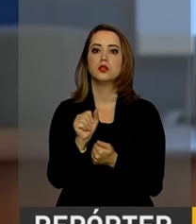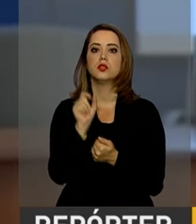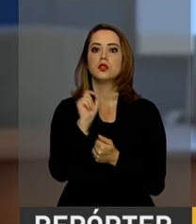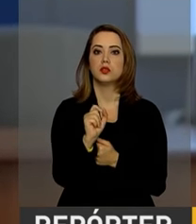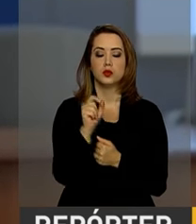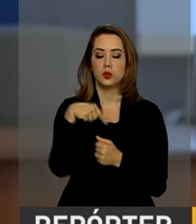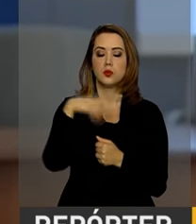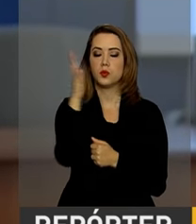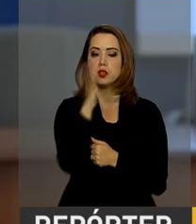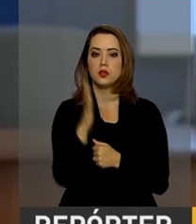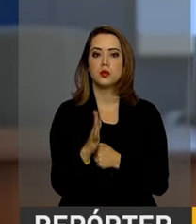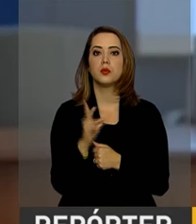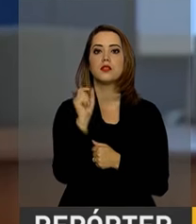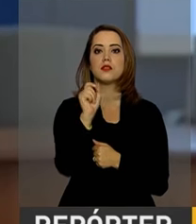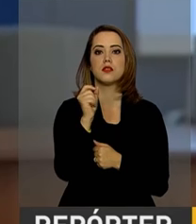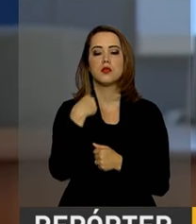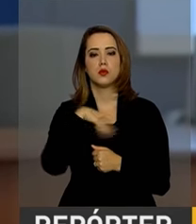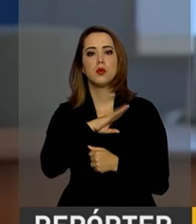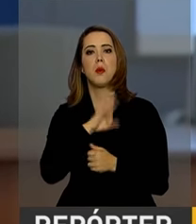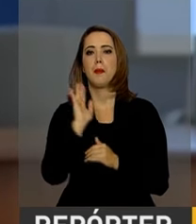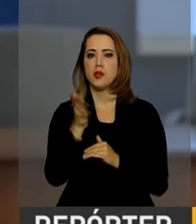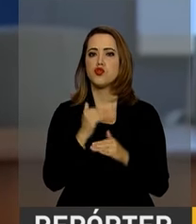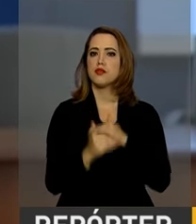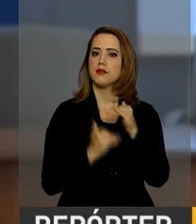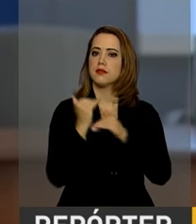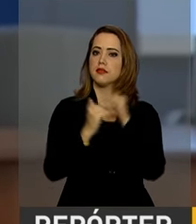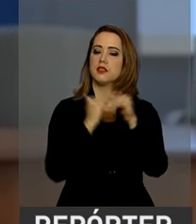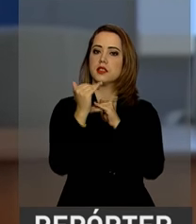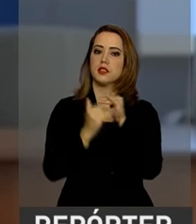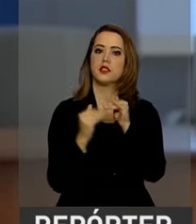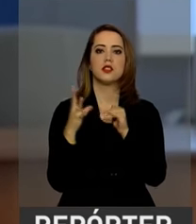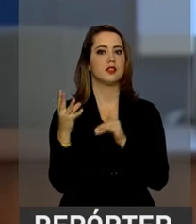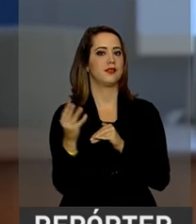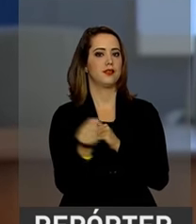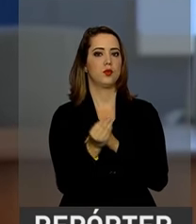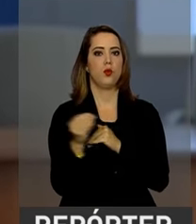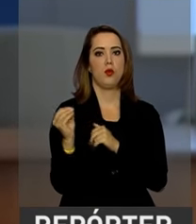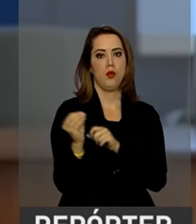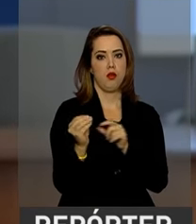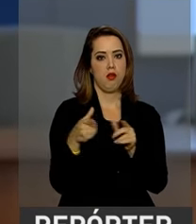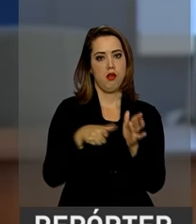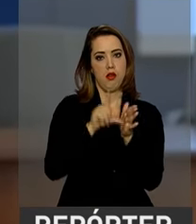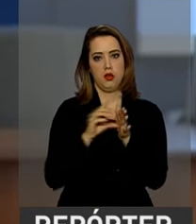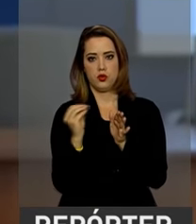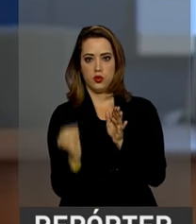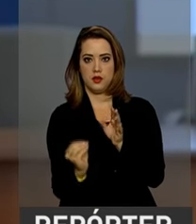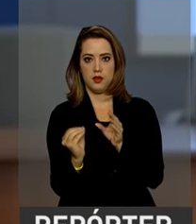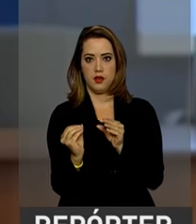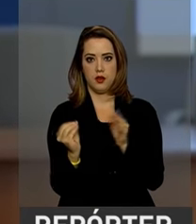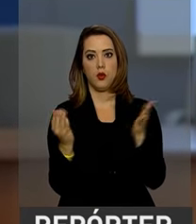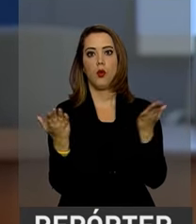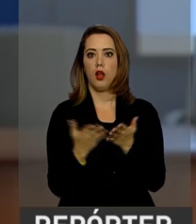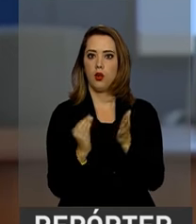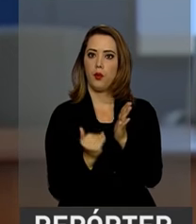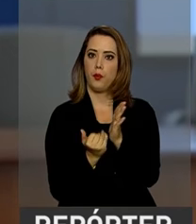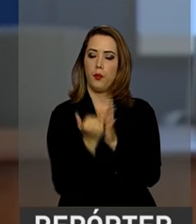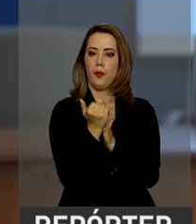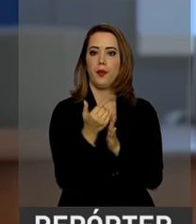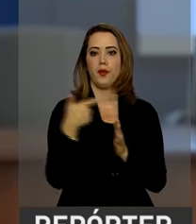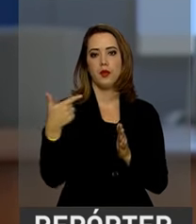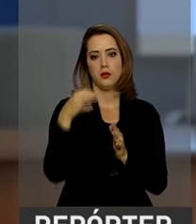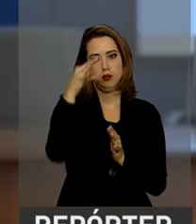Eh, em termos relativos, ela teve um crescimento muito grande, né, que ela saiu de zero praticamente para uma quantidade expressiva, né,